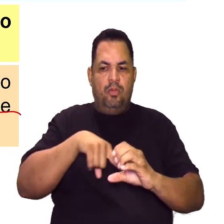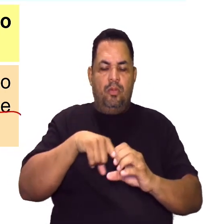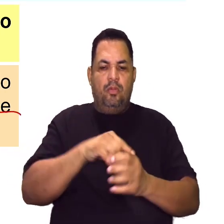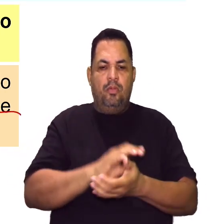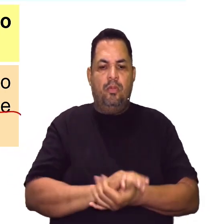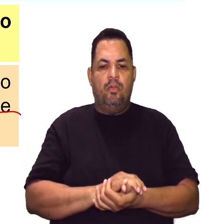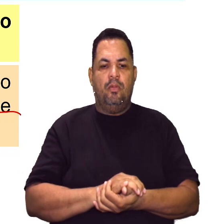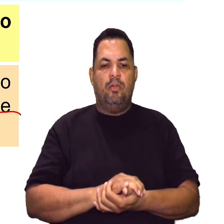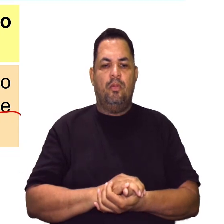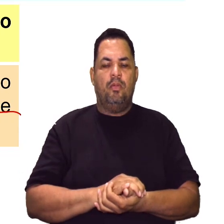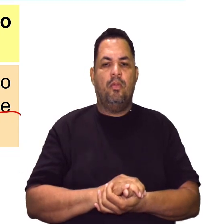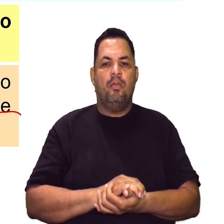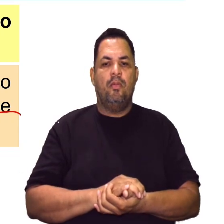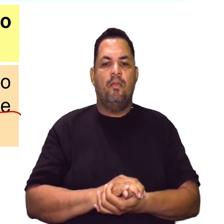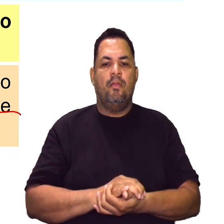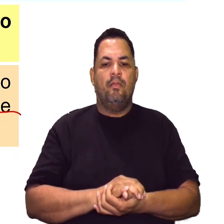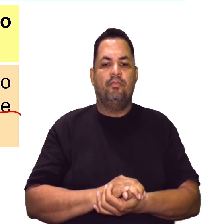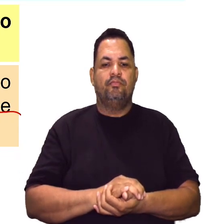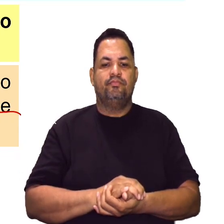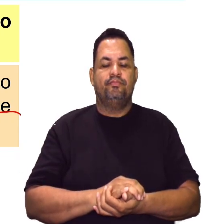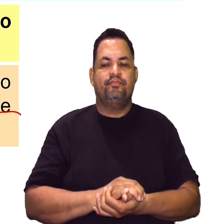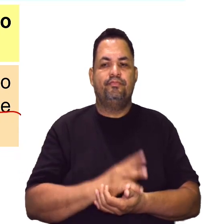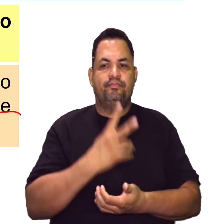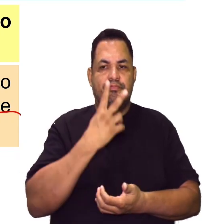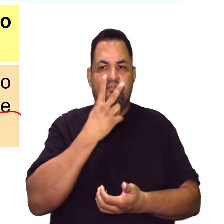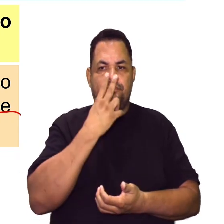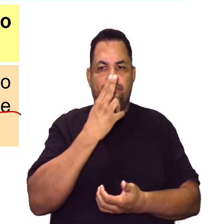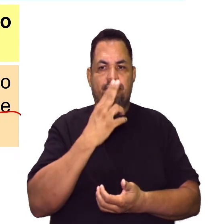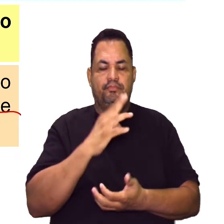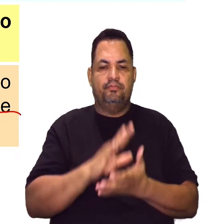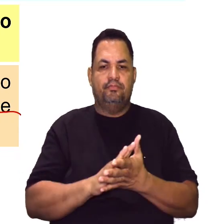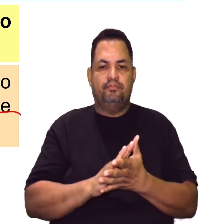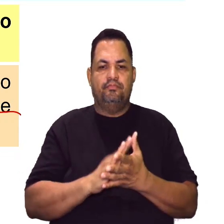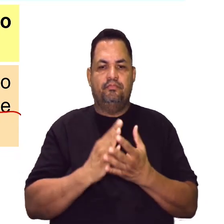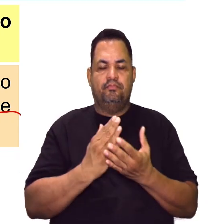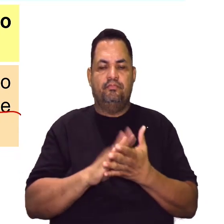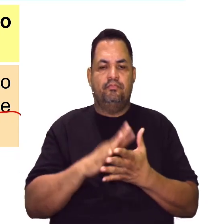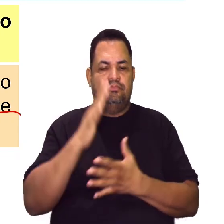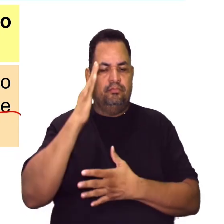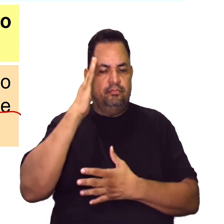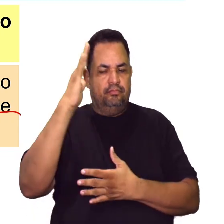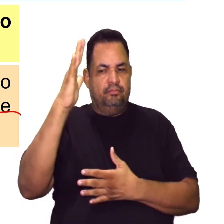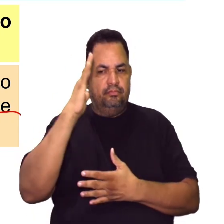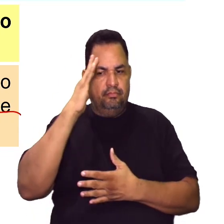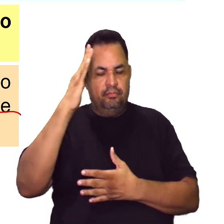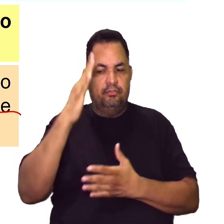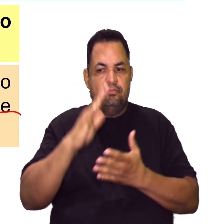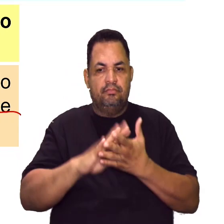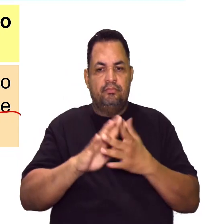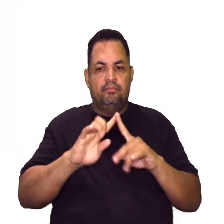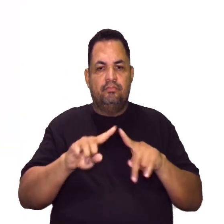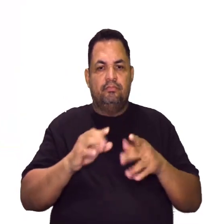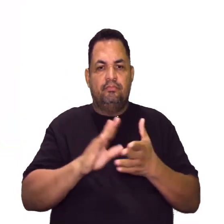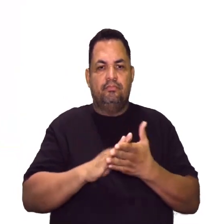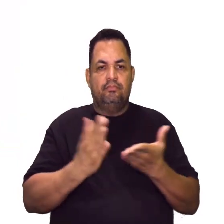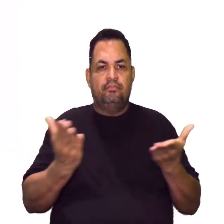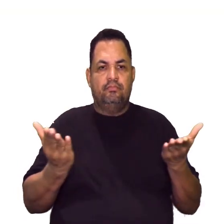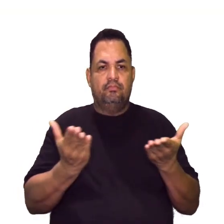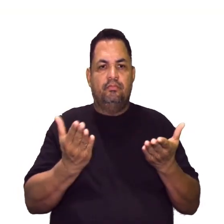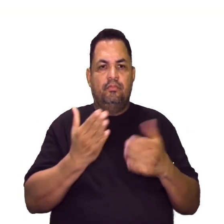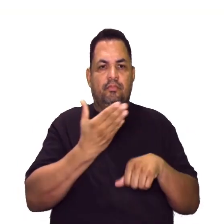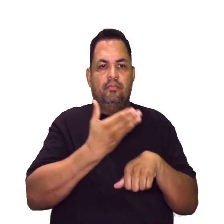central. Parece muita teoria, é muita informação teórica, então vamos ver aqui,